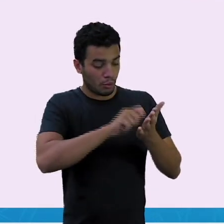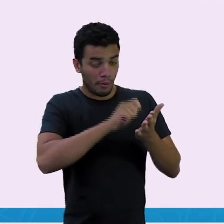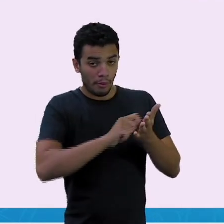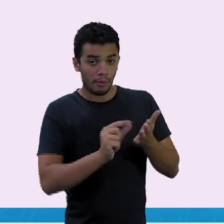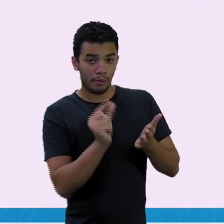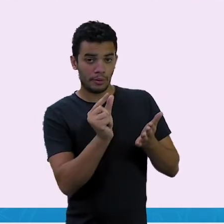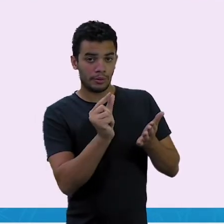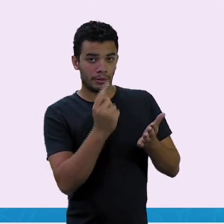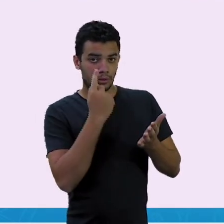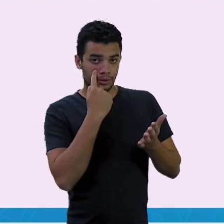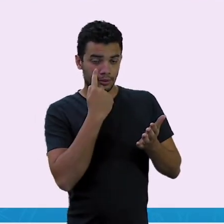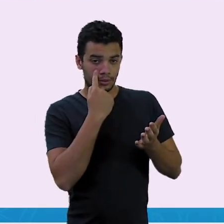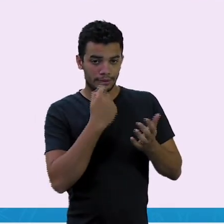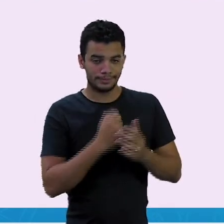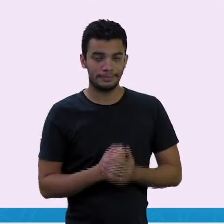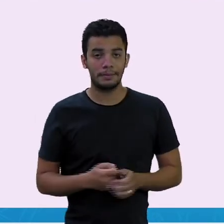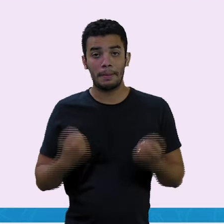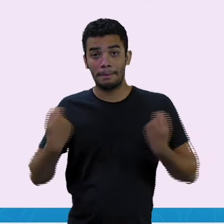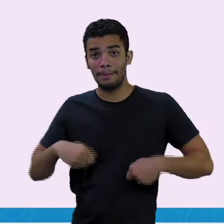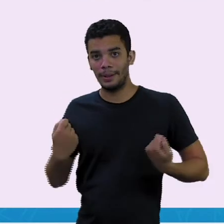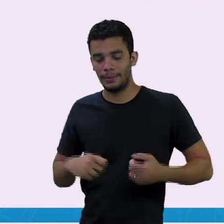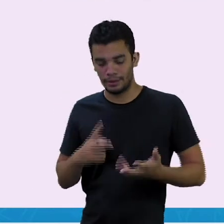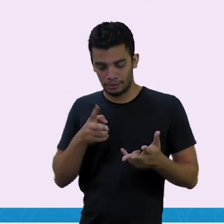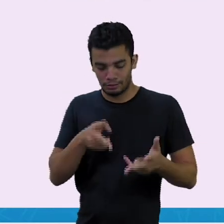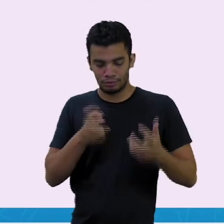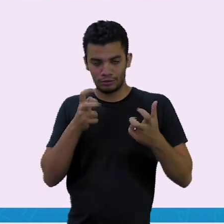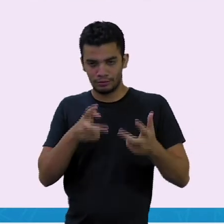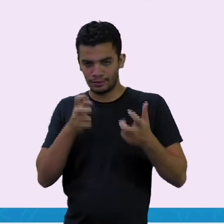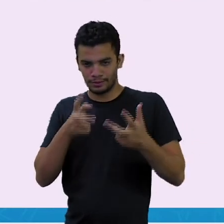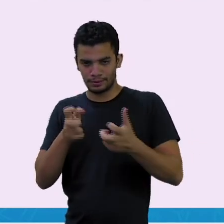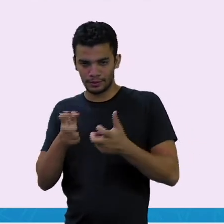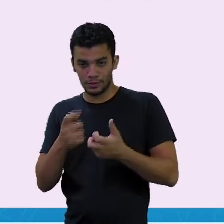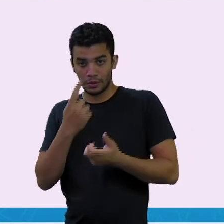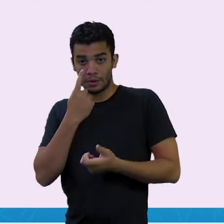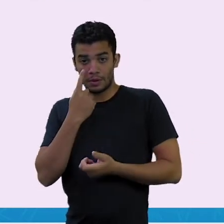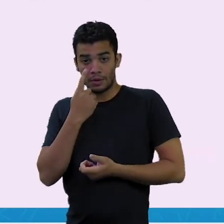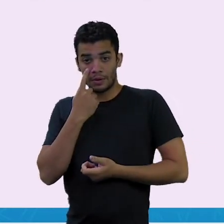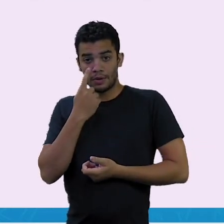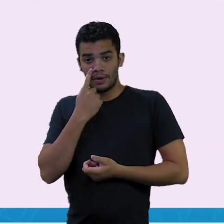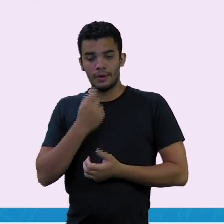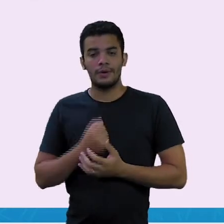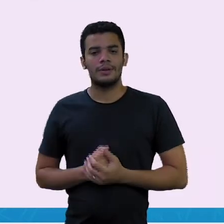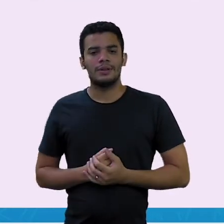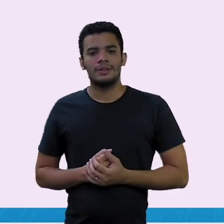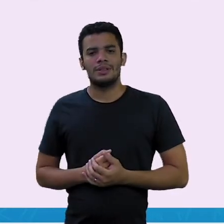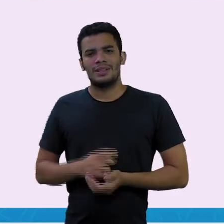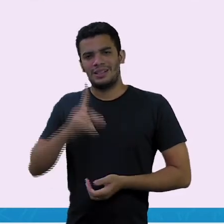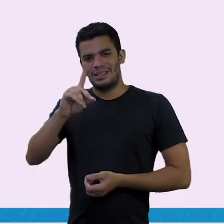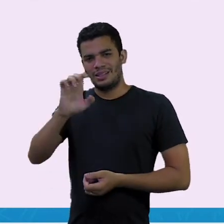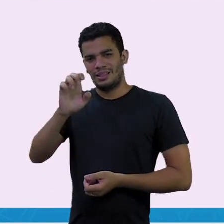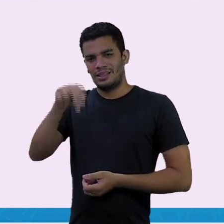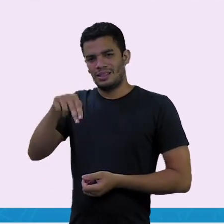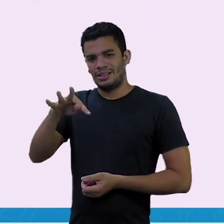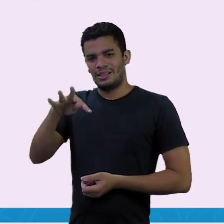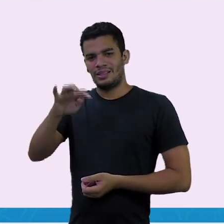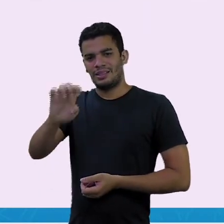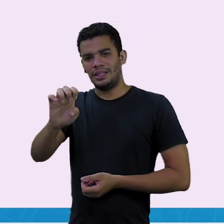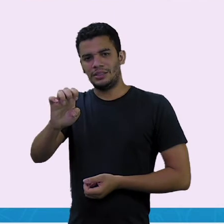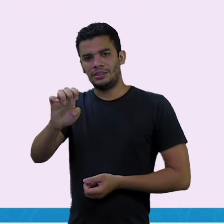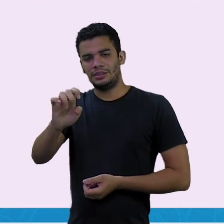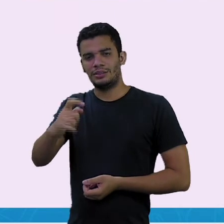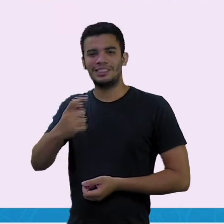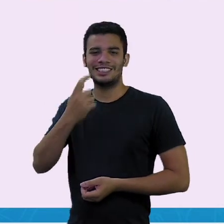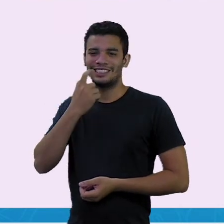que nós leiamos o bilhete abaixo. E nele está escrito o seguinte: dente. Fui